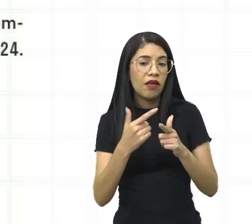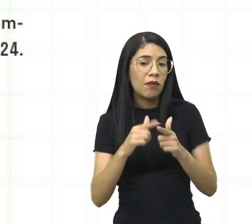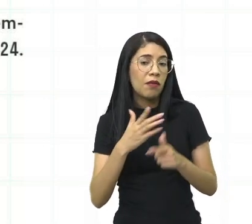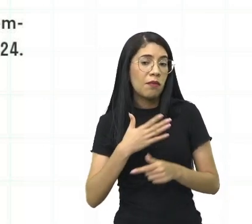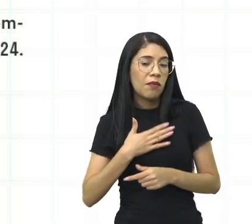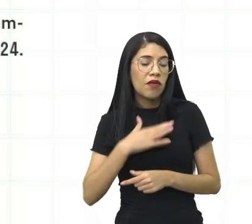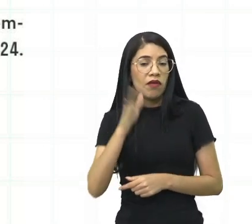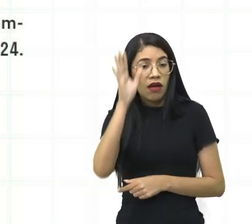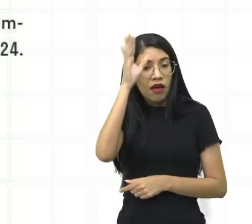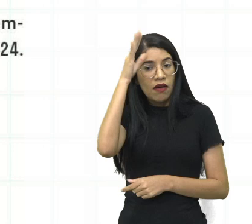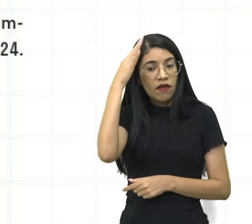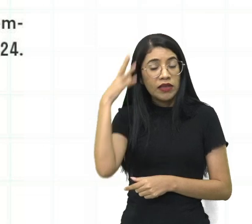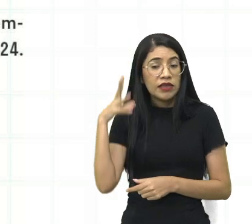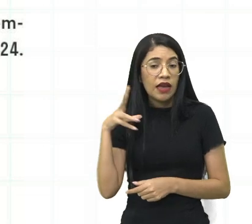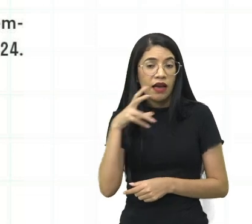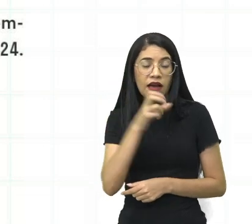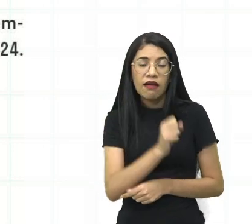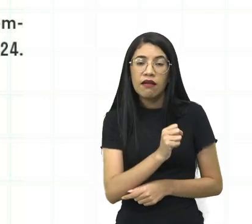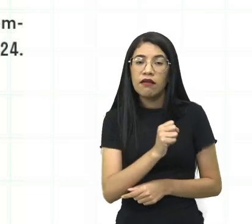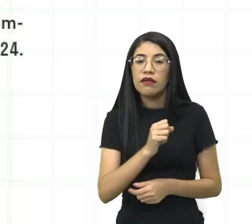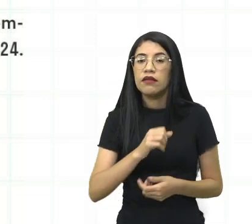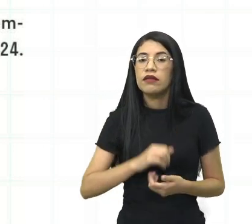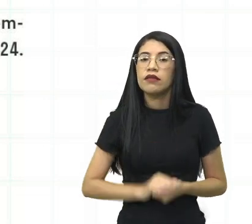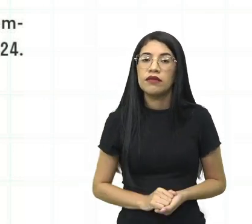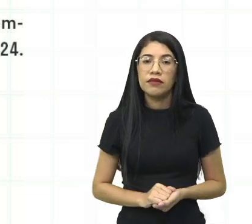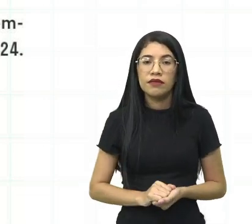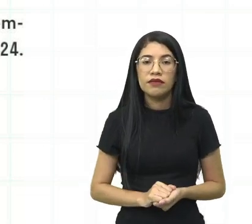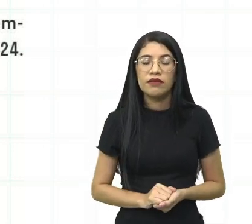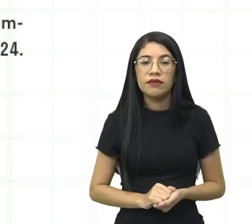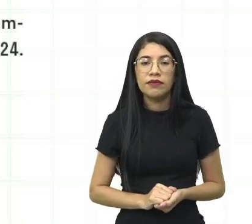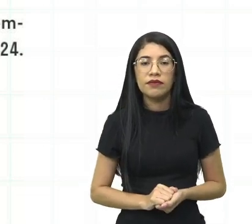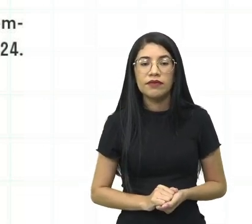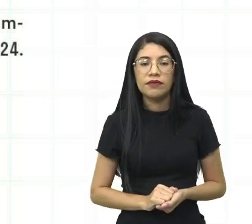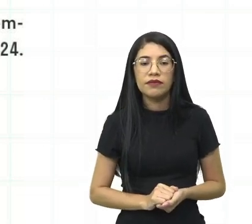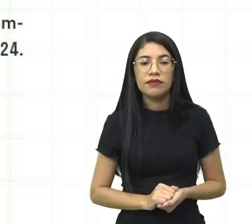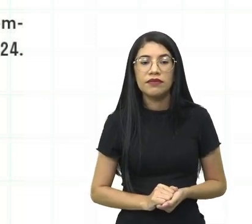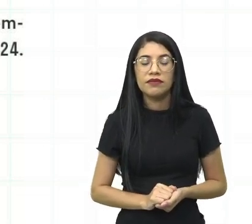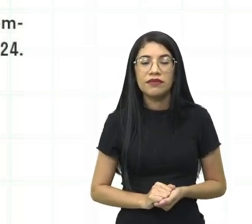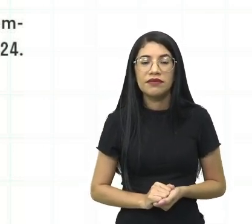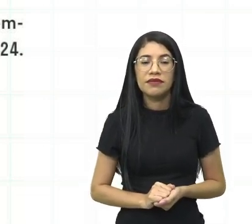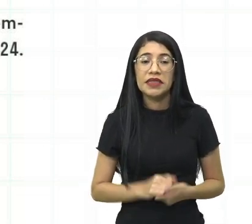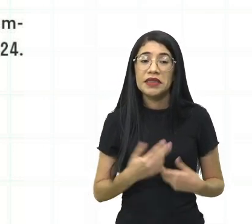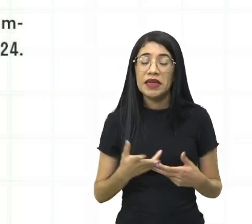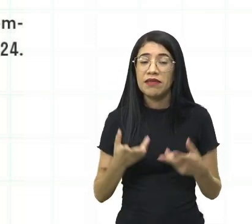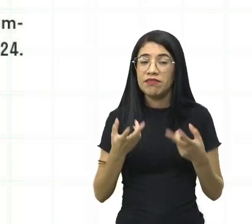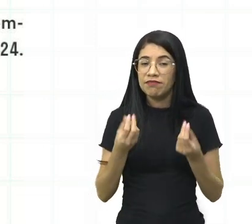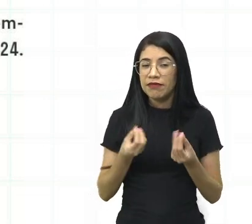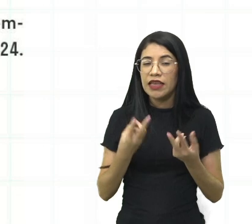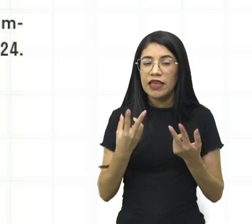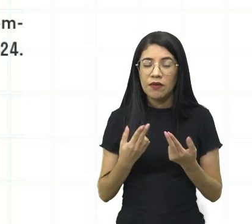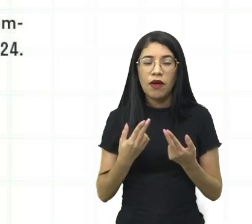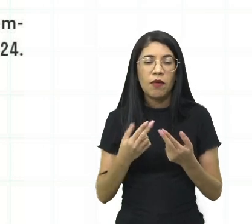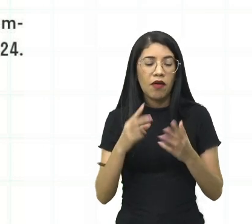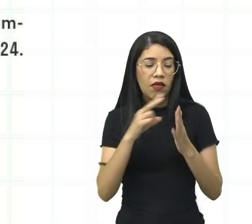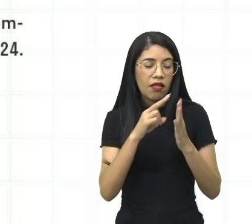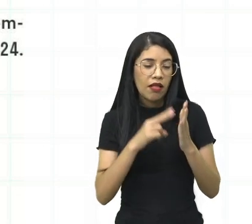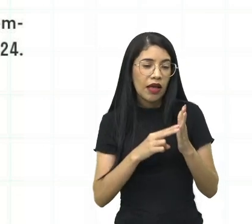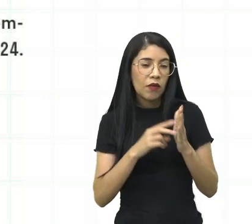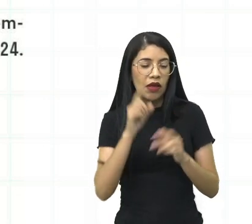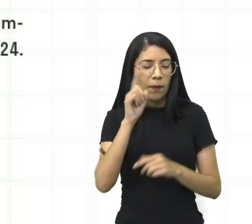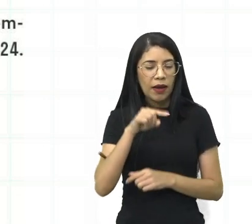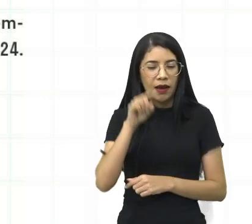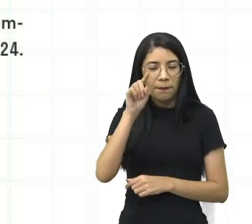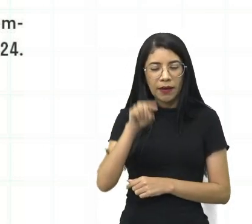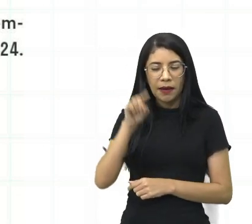seja resolvido o quanto antes. É assim que eu leio quando a pessoa põe tudo isso